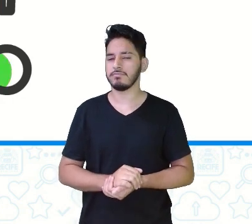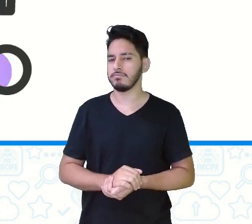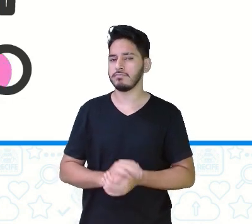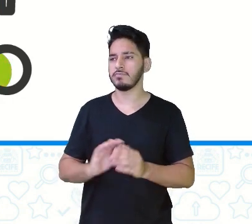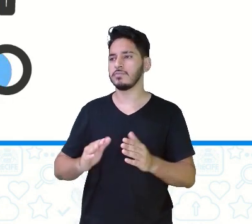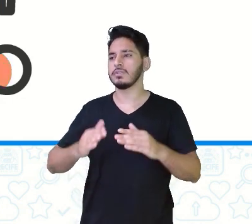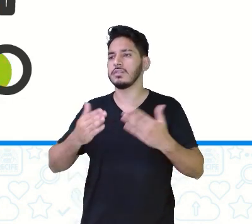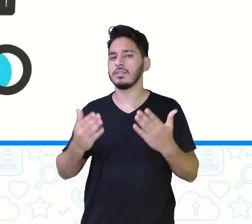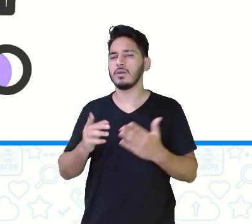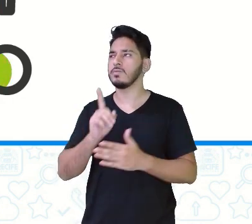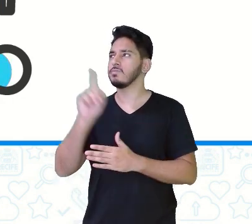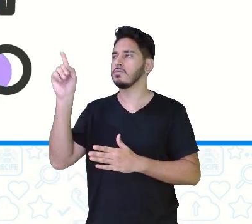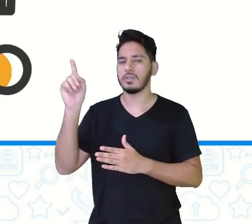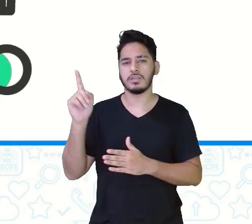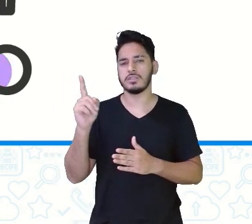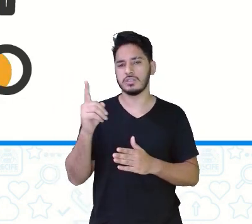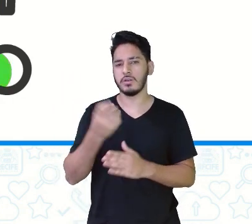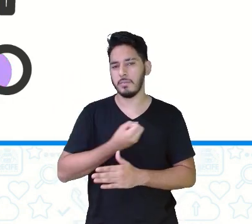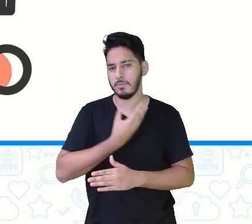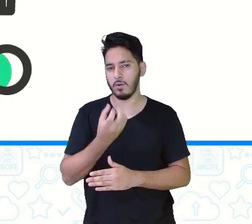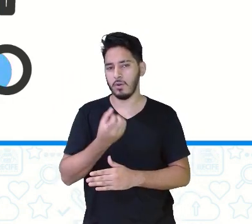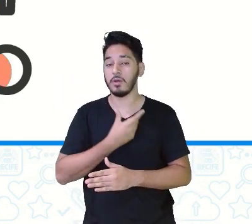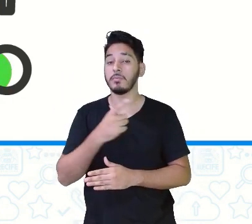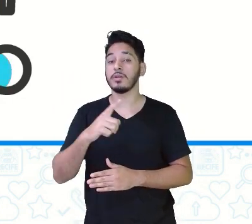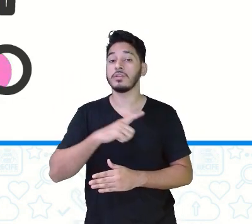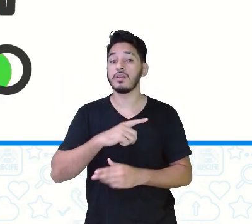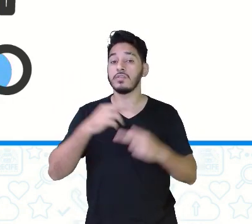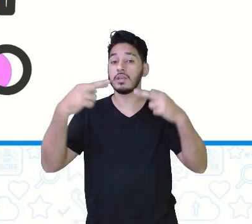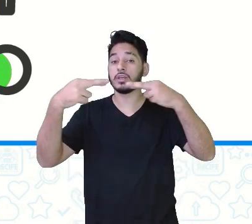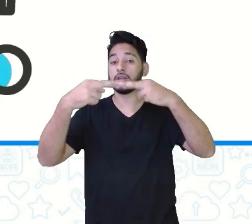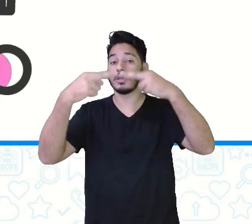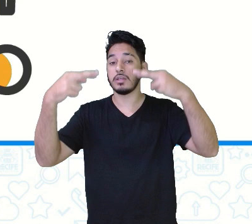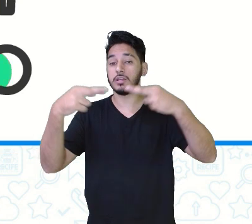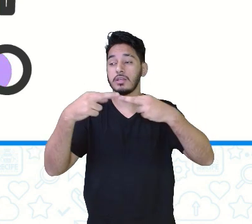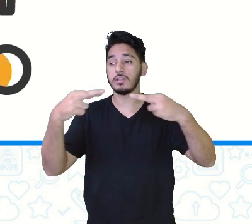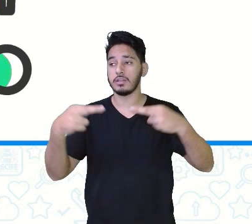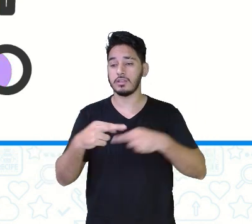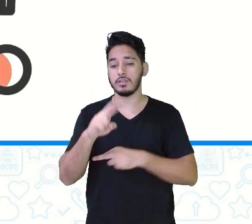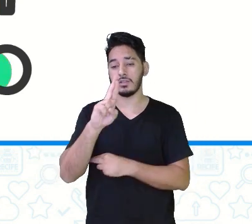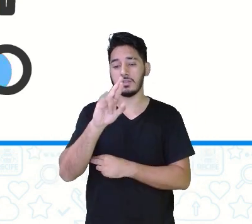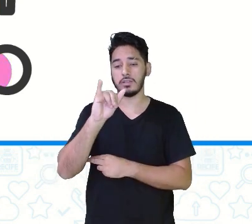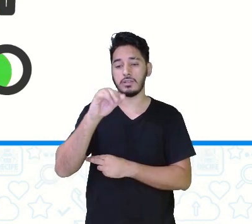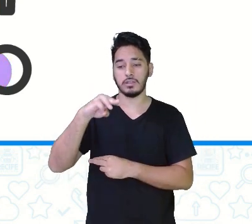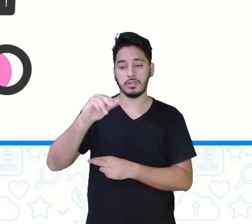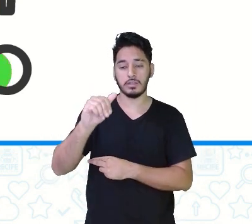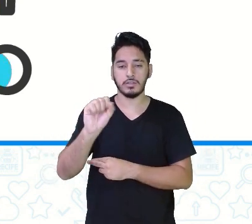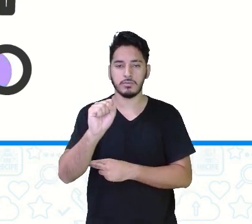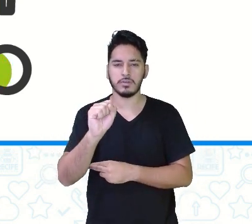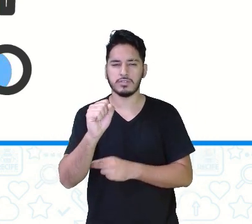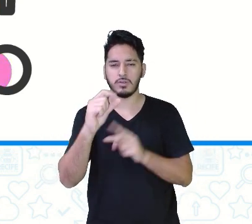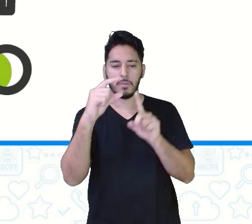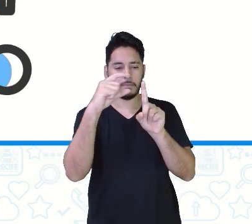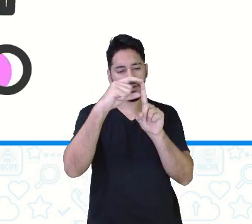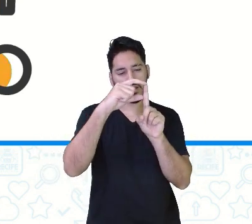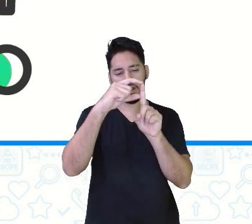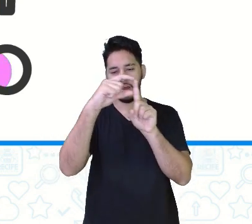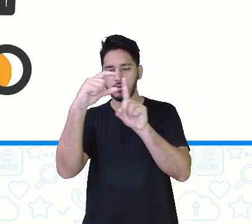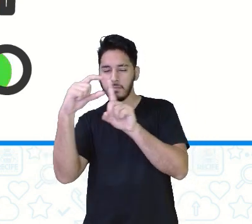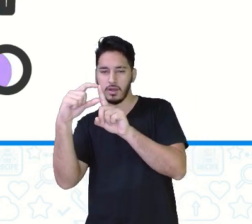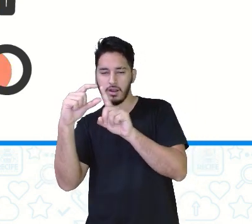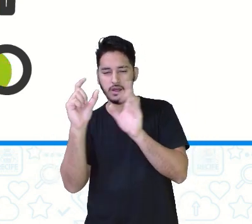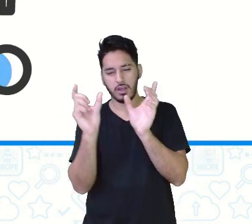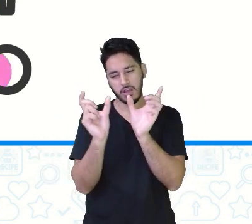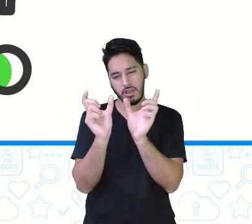Então, nesse poema agora, nós tivemos rimas, tá? São palavras que têm, assim, em resumo, né, tem